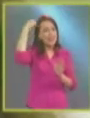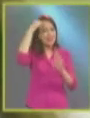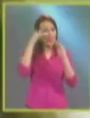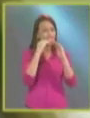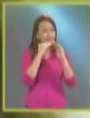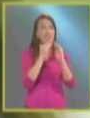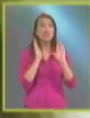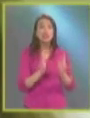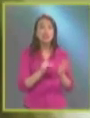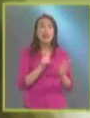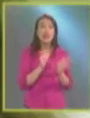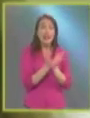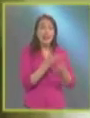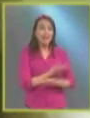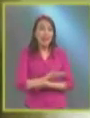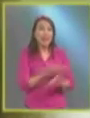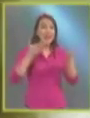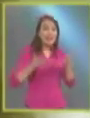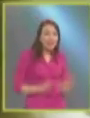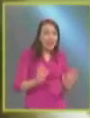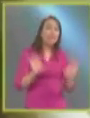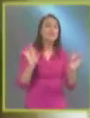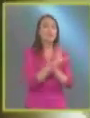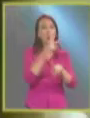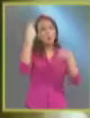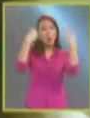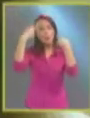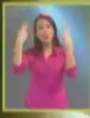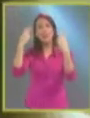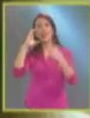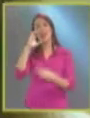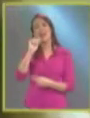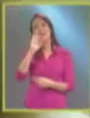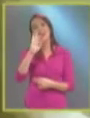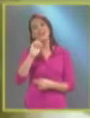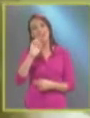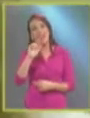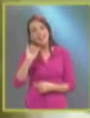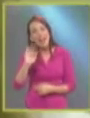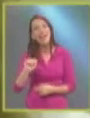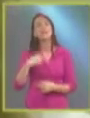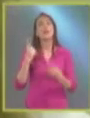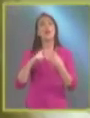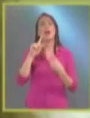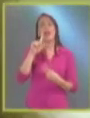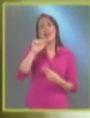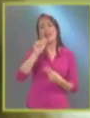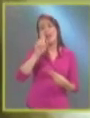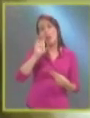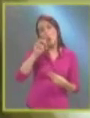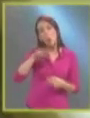elas já estão tendo alta hospitalar operadas, tanto de catarata congênita quanto de glaucoma congênito.